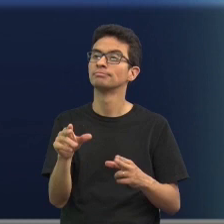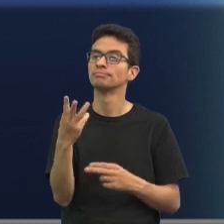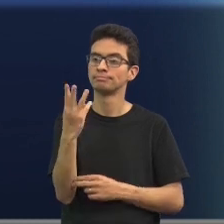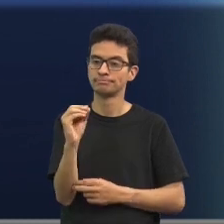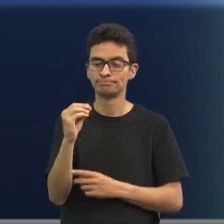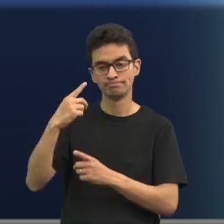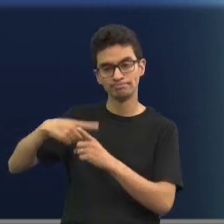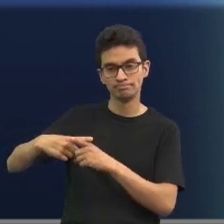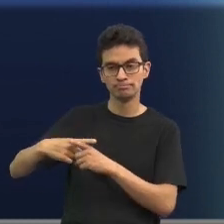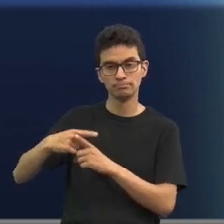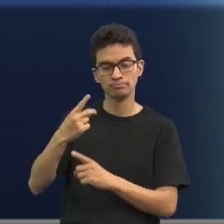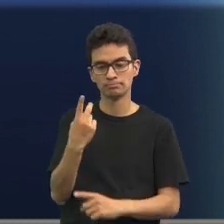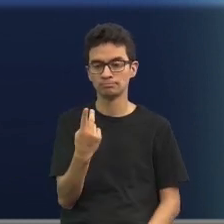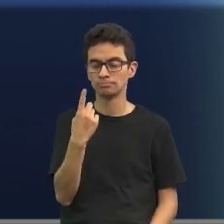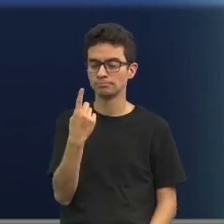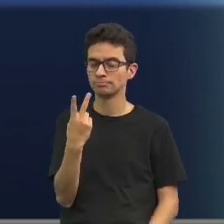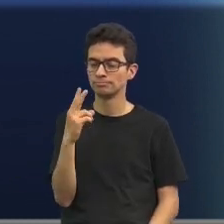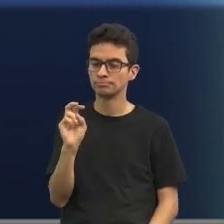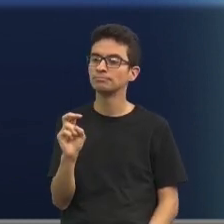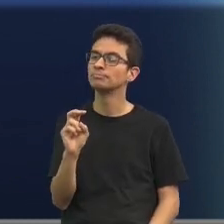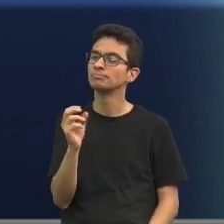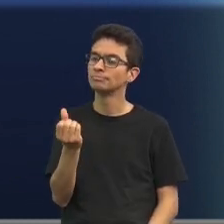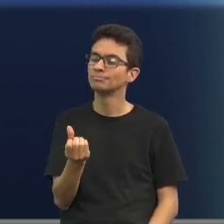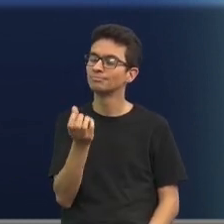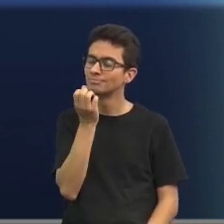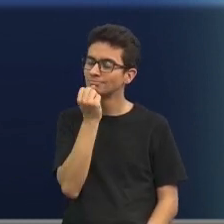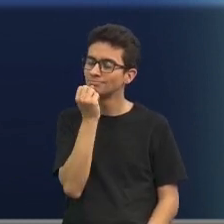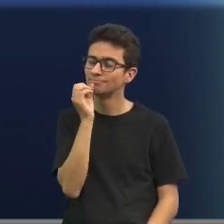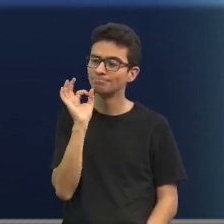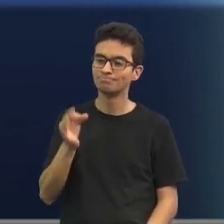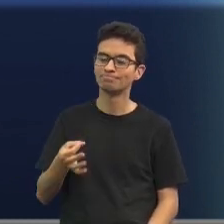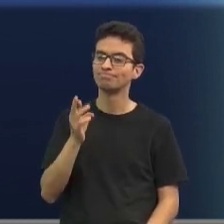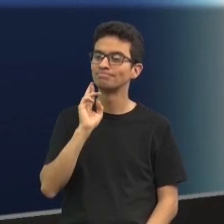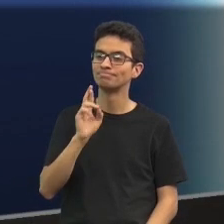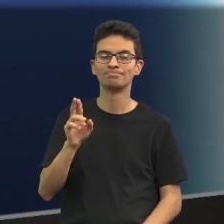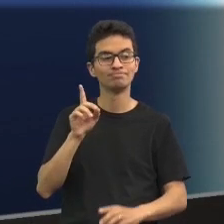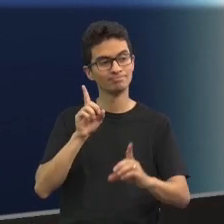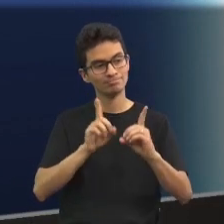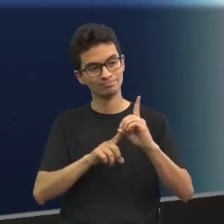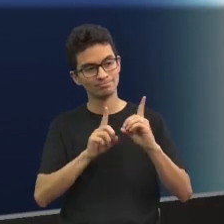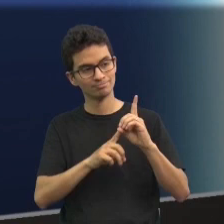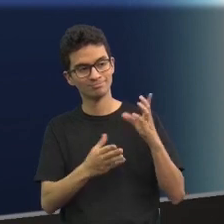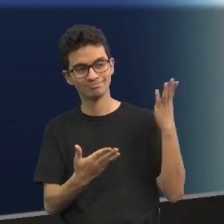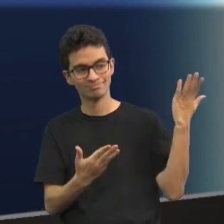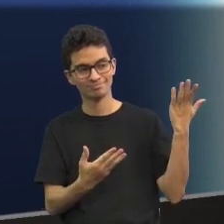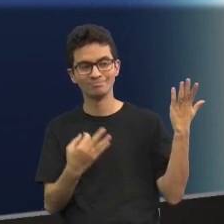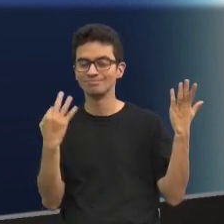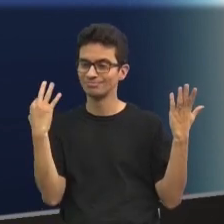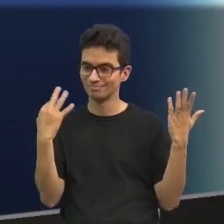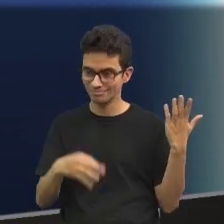30 sobre 125 6 laranjas então a alternativa de certo